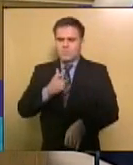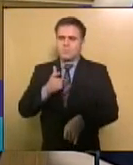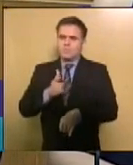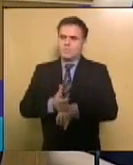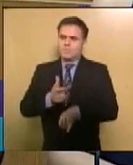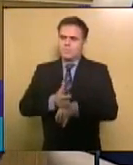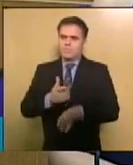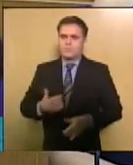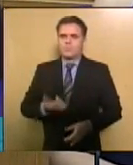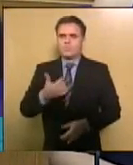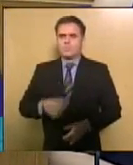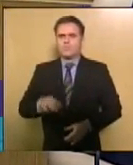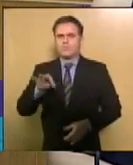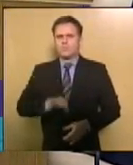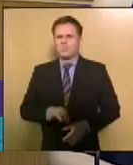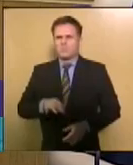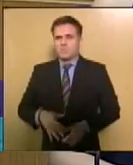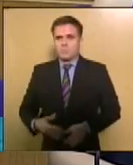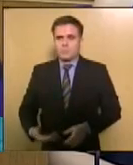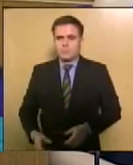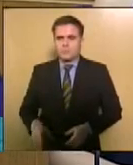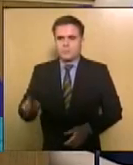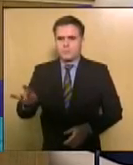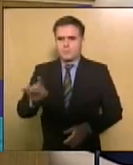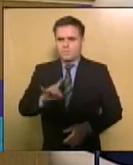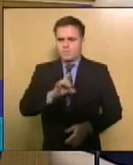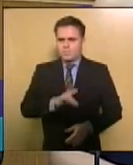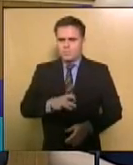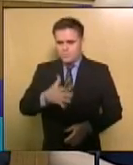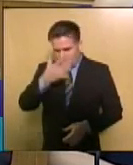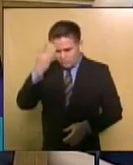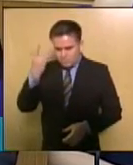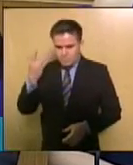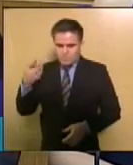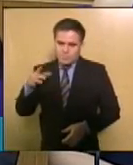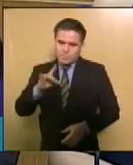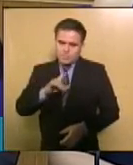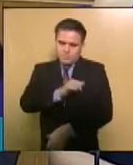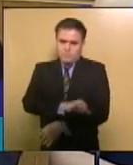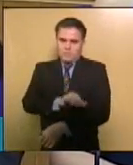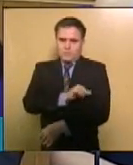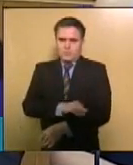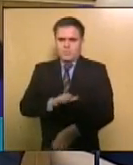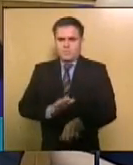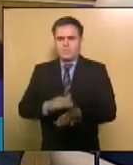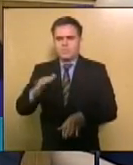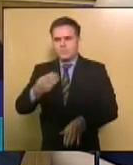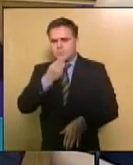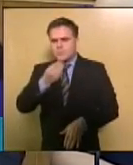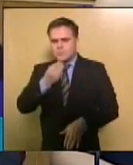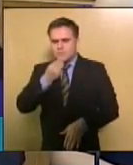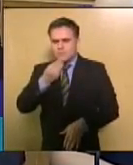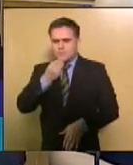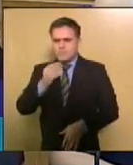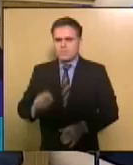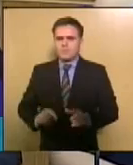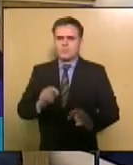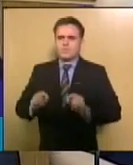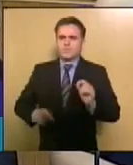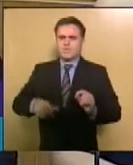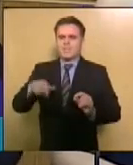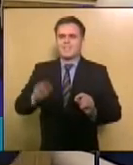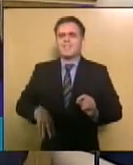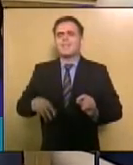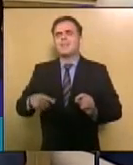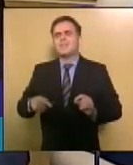10% as 10% 10% das pessoas no Rio de Janeiro que tem mais chance de sofrer homicídio quando a gente vai